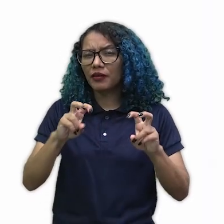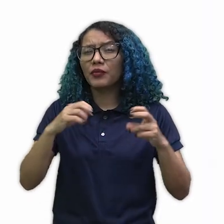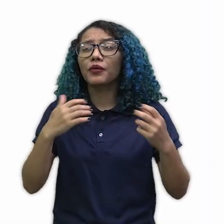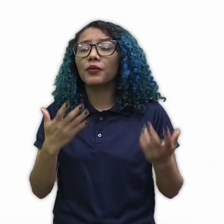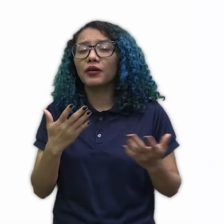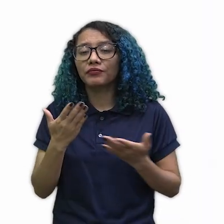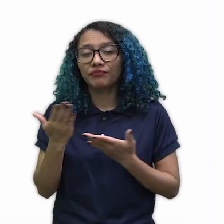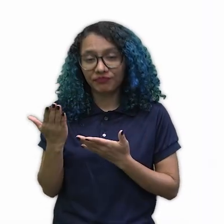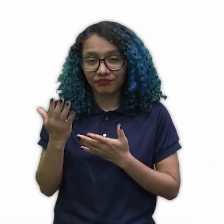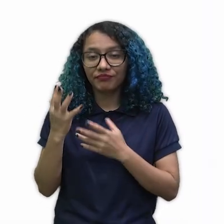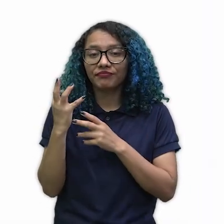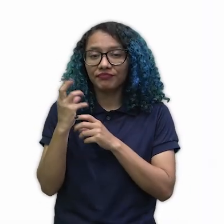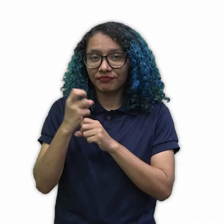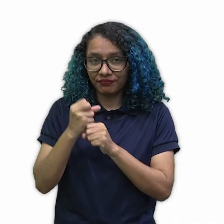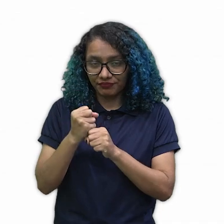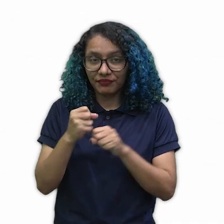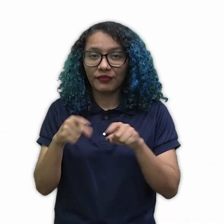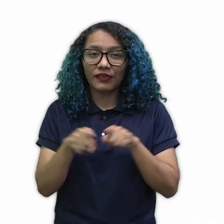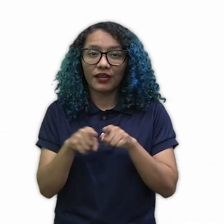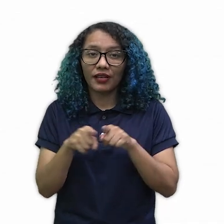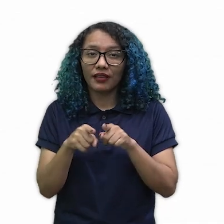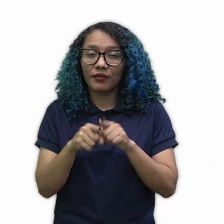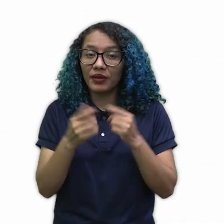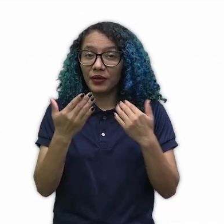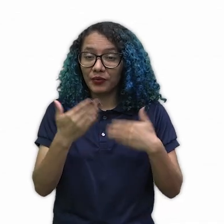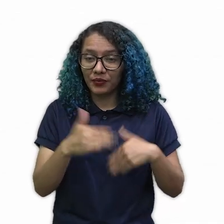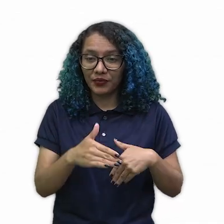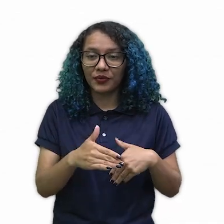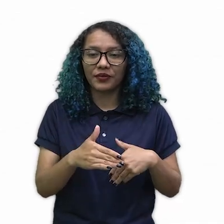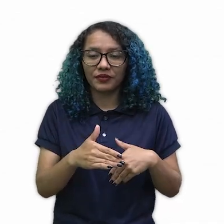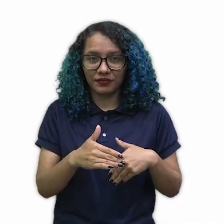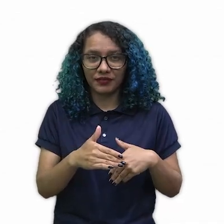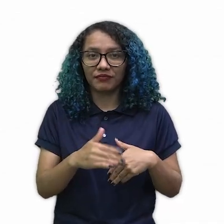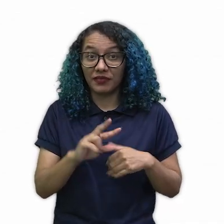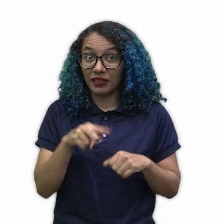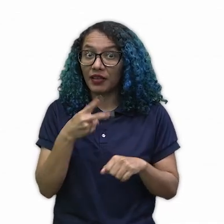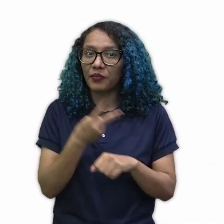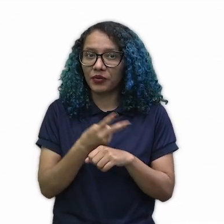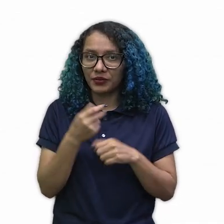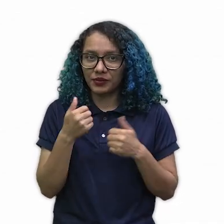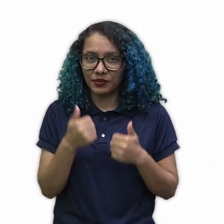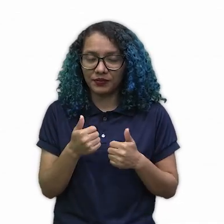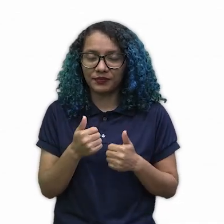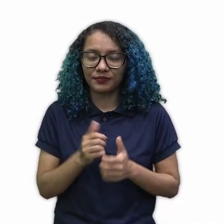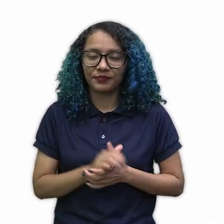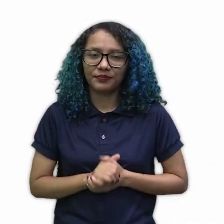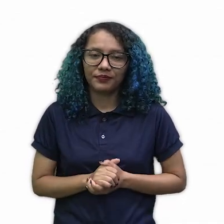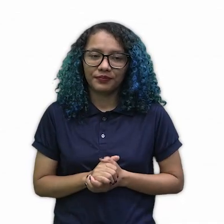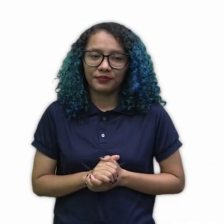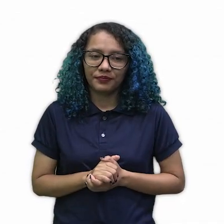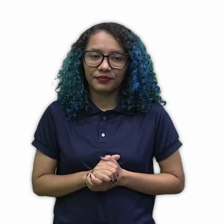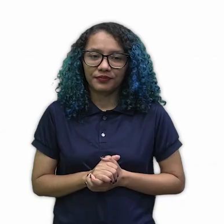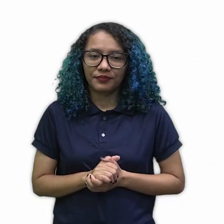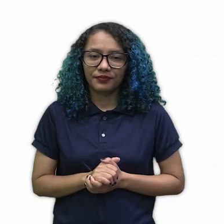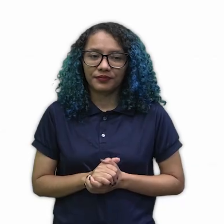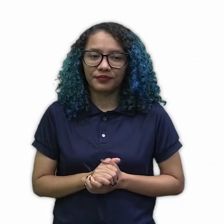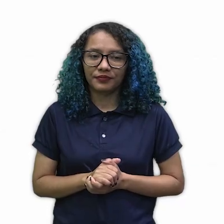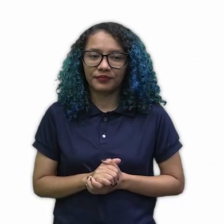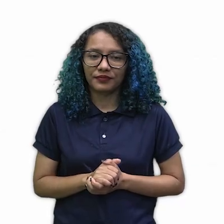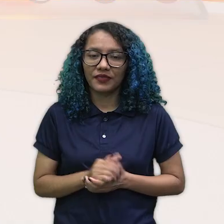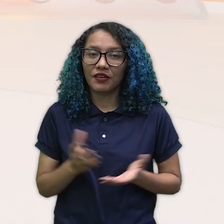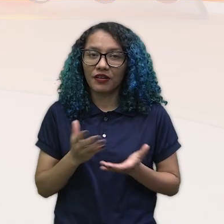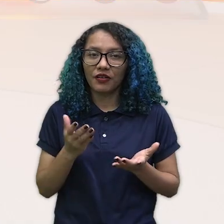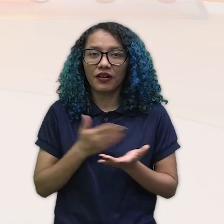7, gente, nós teremos aí a nossa revisão e posteriormente a nossa avaliação, tá certo?